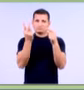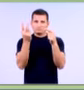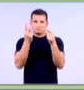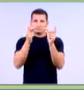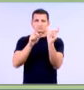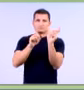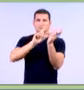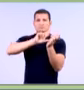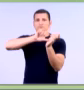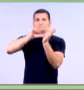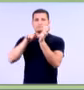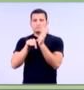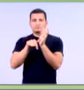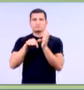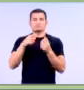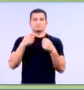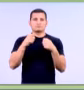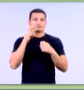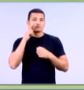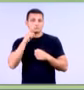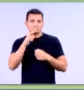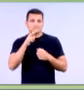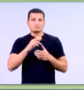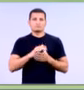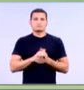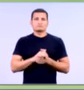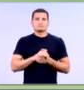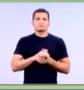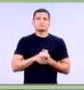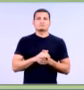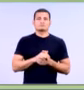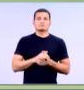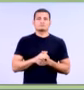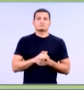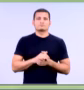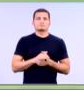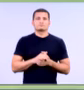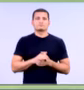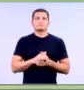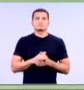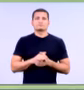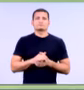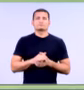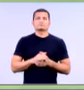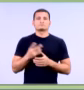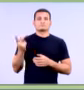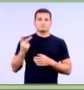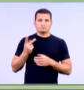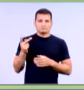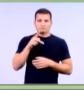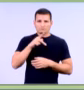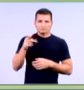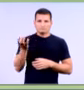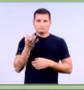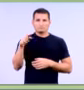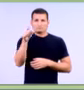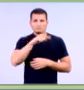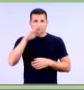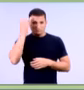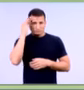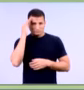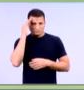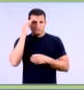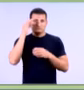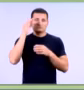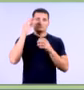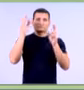depois, a gente vai já ver. Vamos no exemplo. Ruth e eu queremos que vocês entendam o conteúdo. Qual é